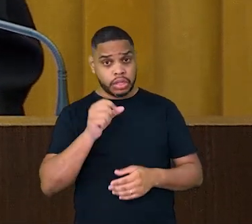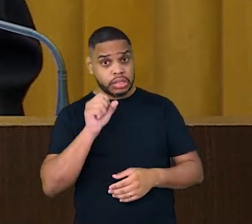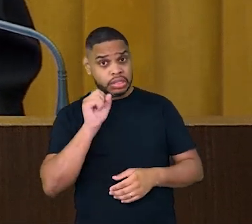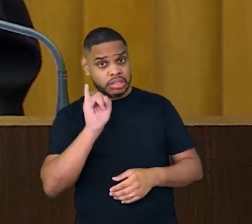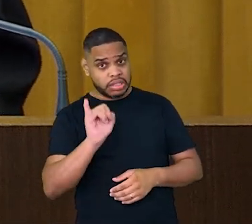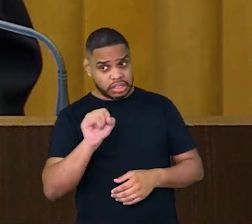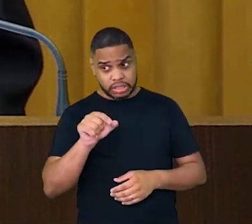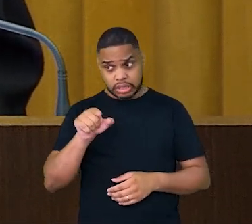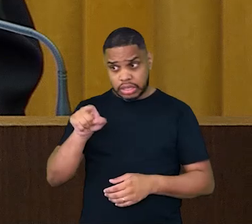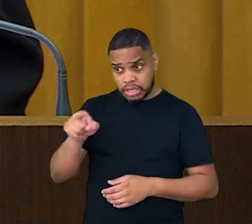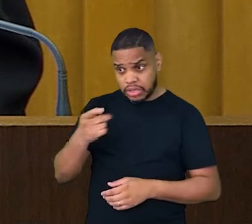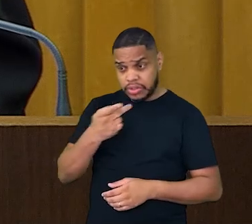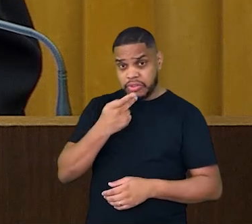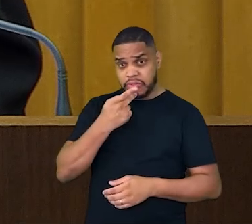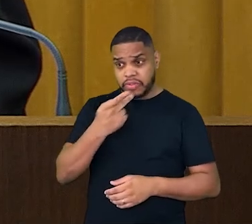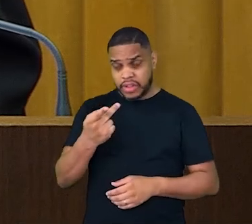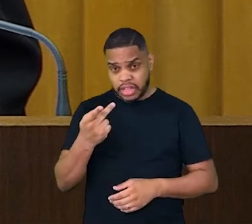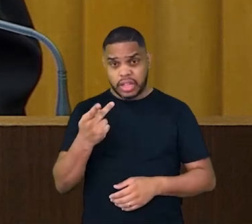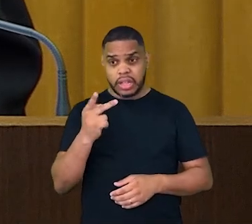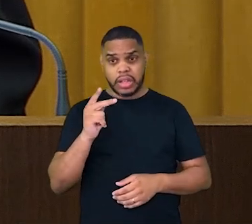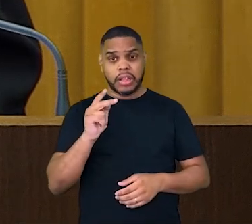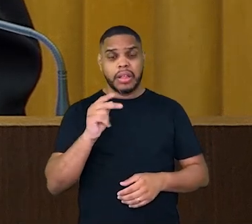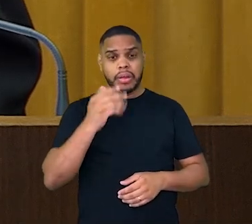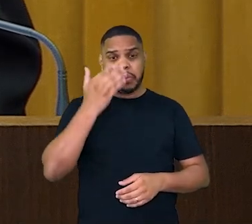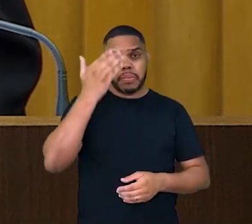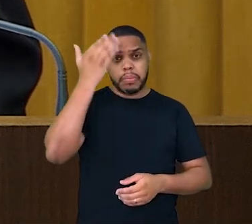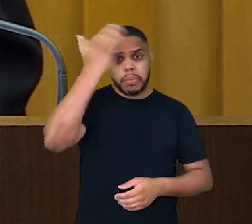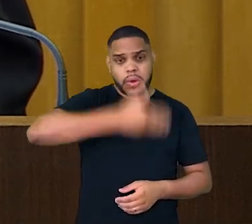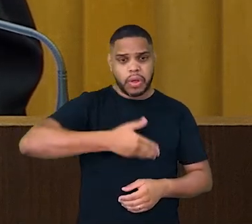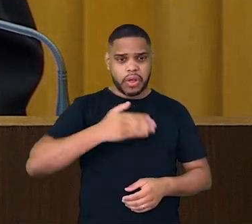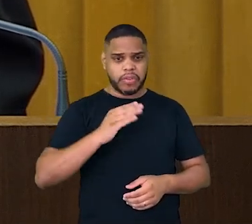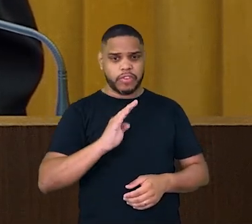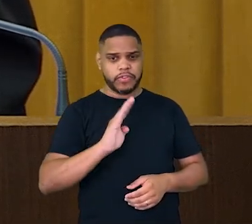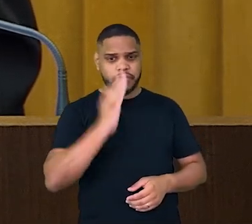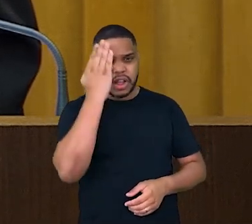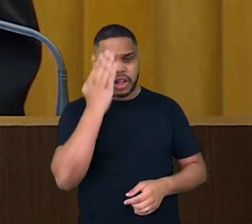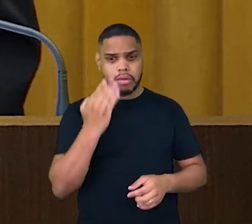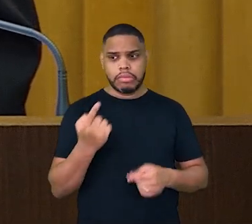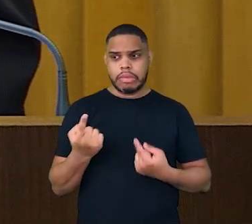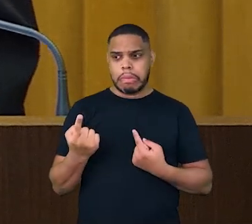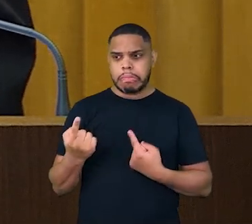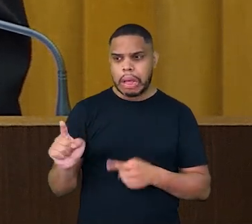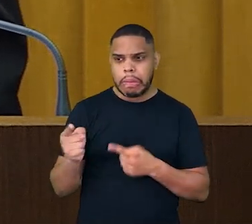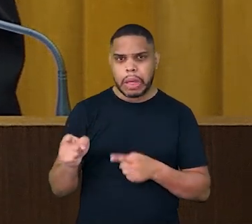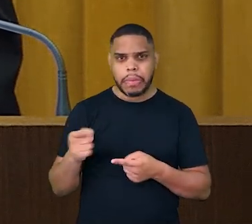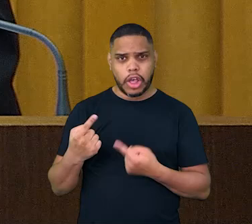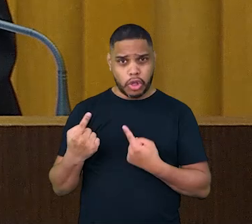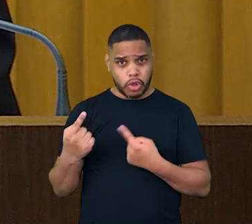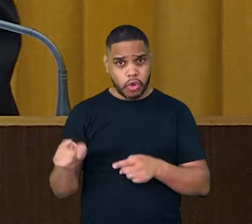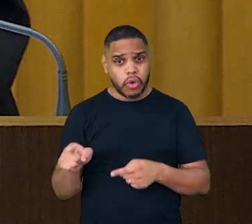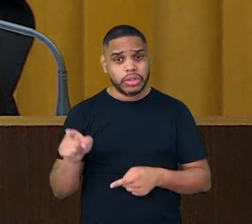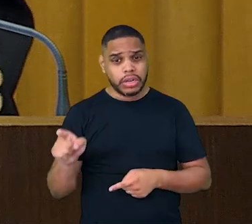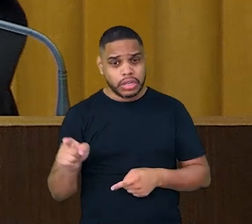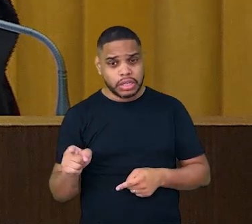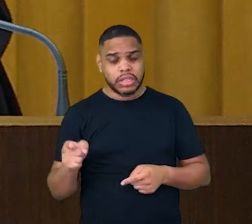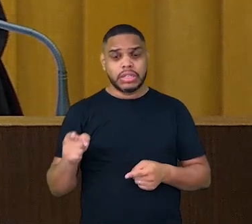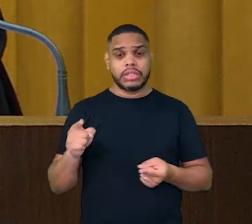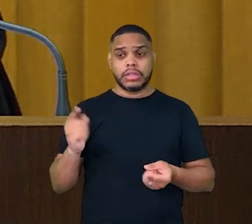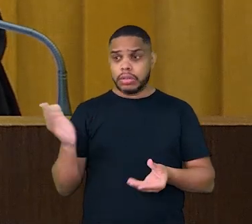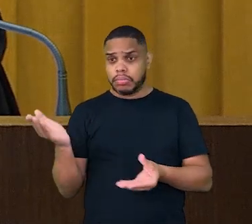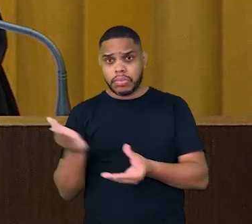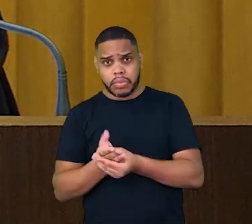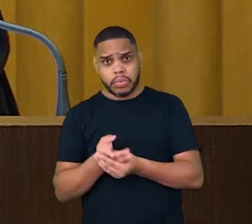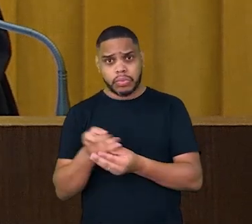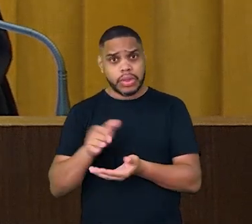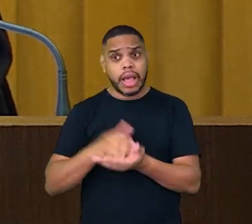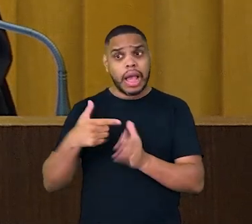havia essa má vontade com o reclamante, com vários fatos, e nenhuma medida judicial